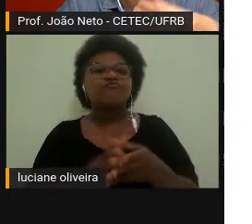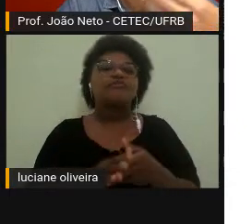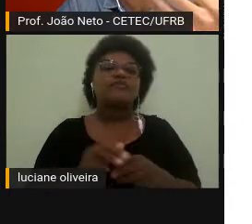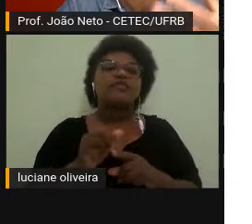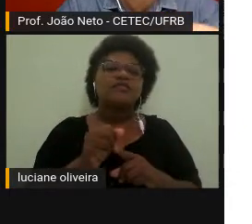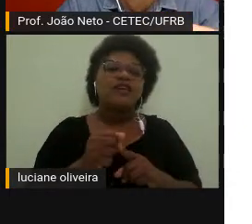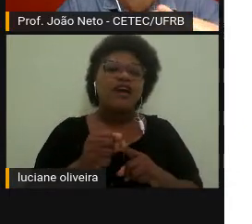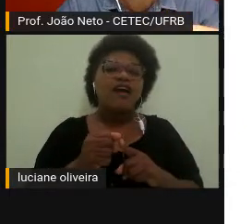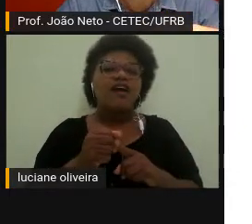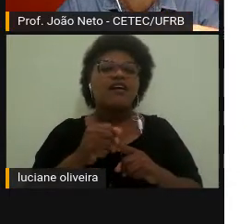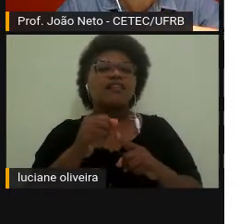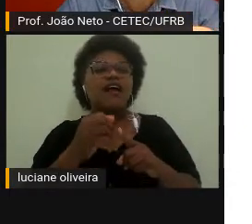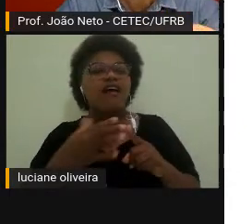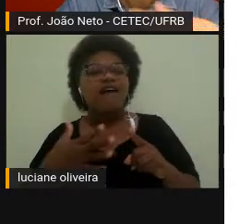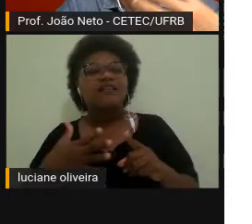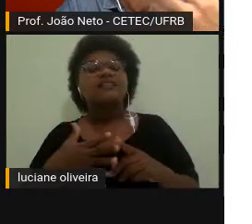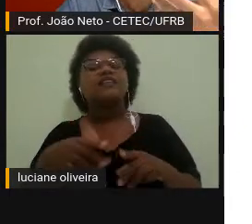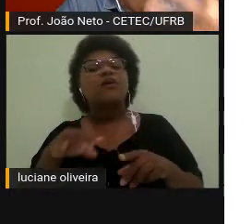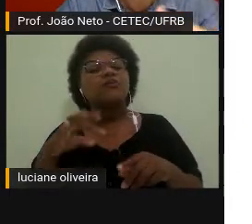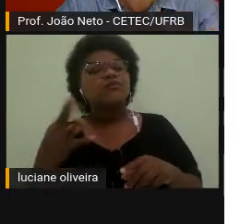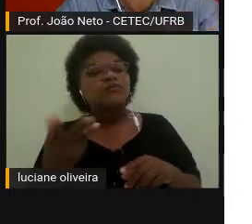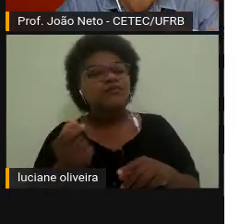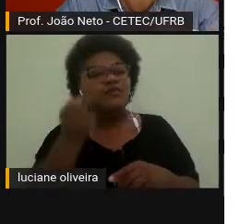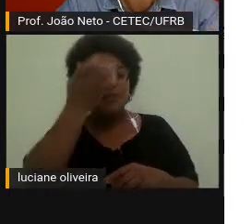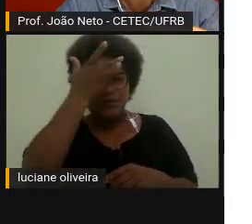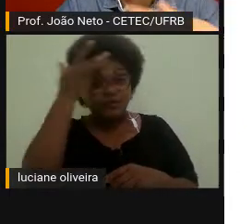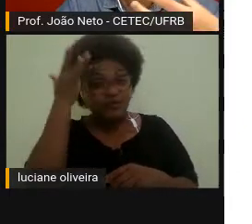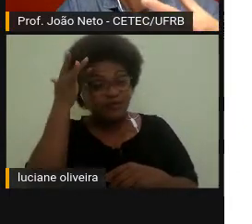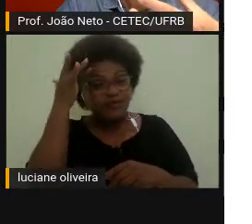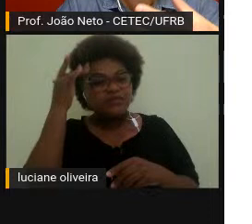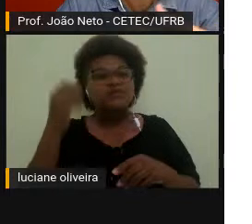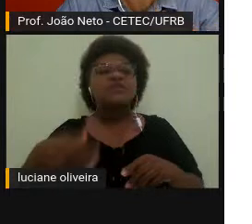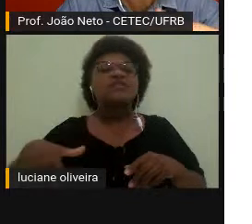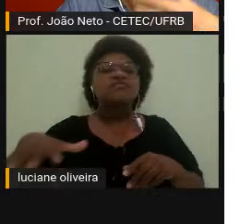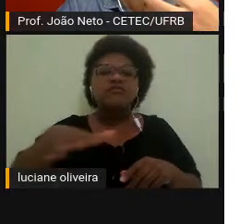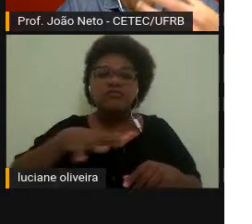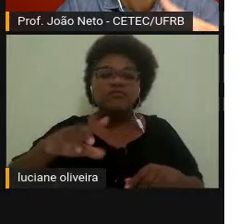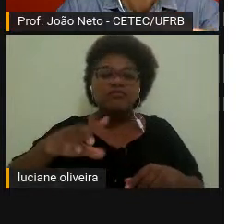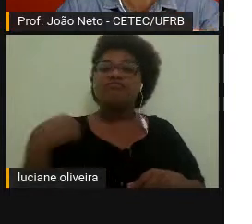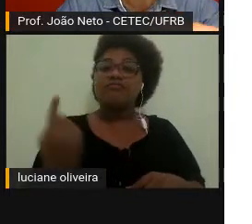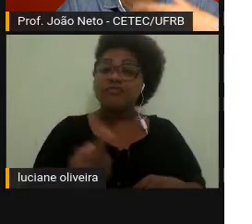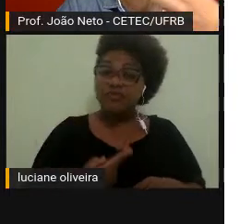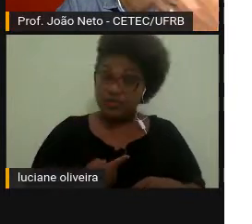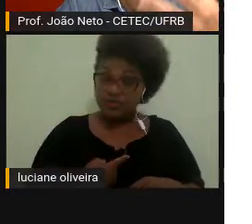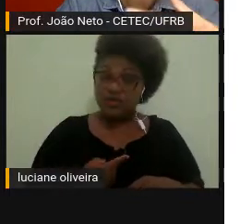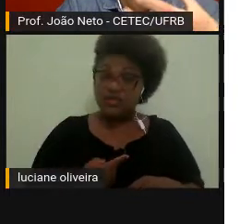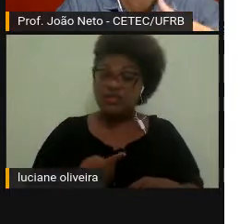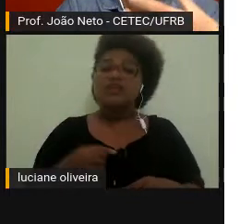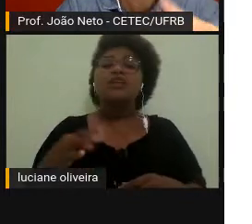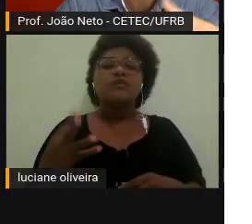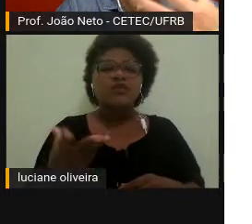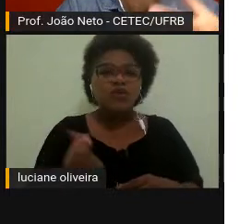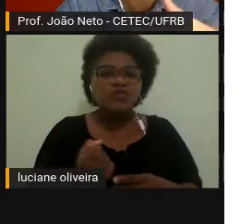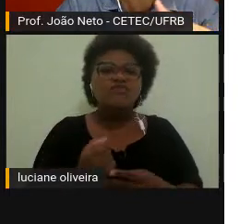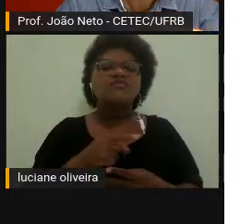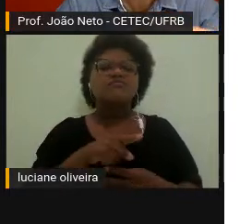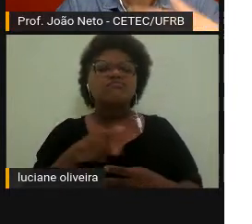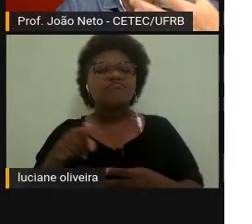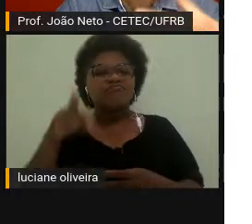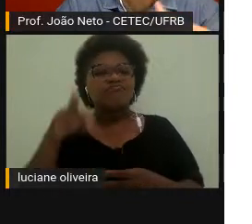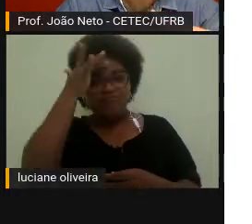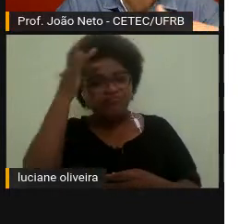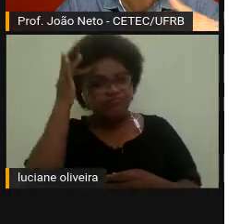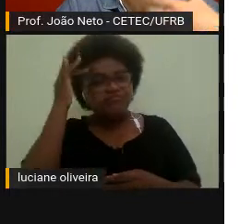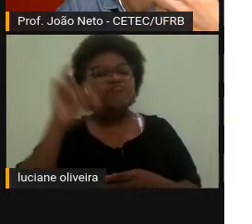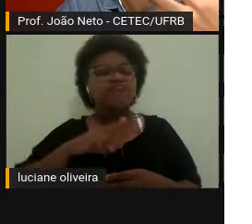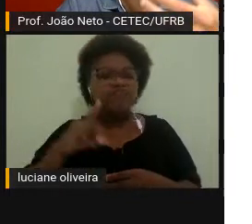essas a essas pessoas elas estão entre nós e essas pessoas têm um talento muito grande também